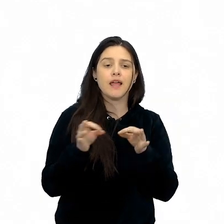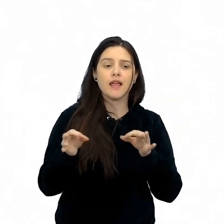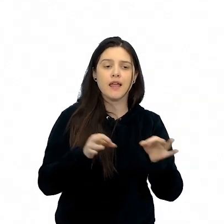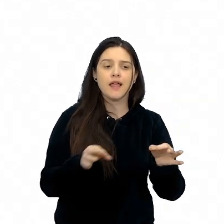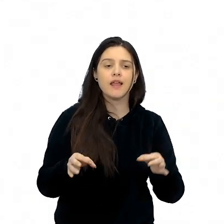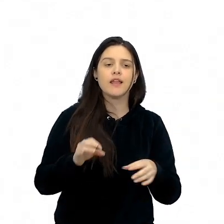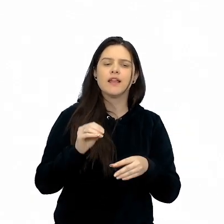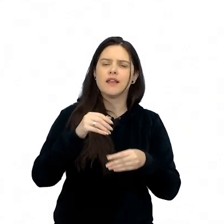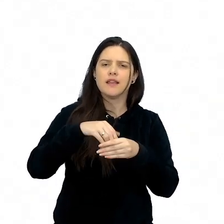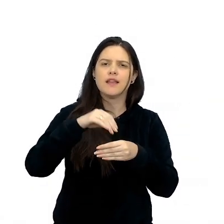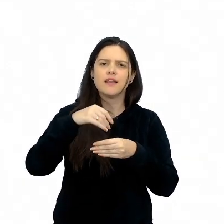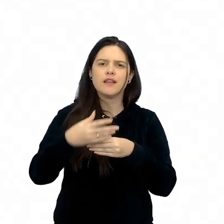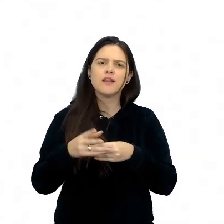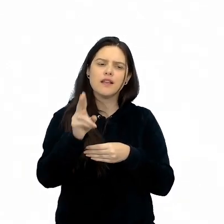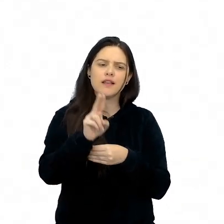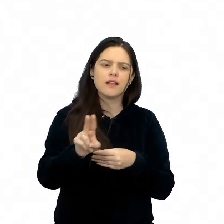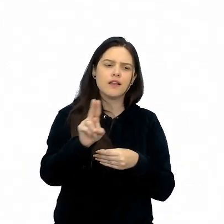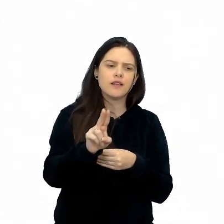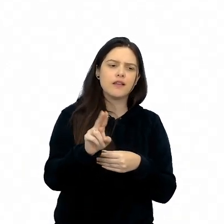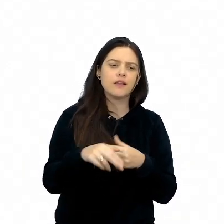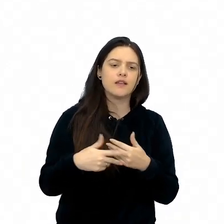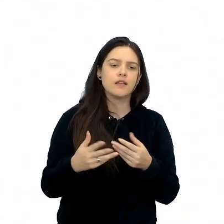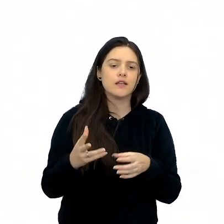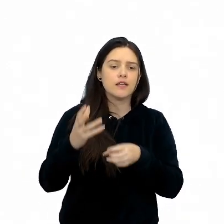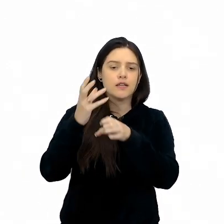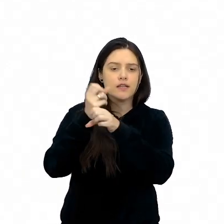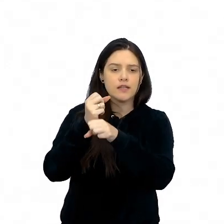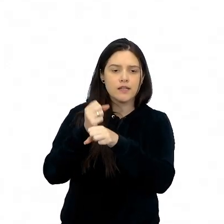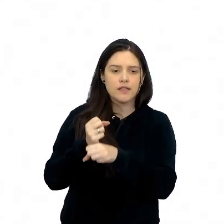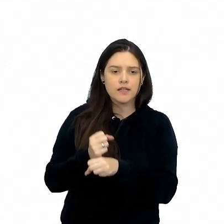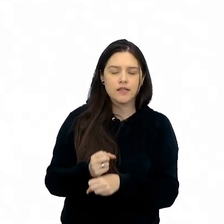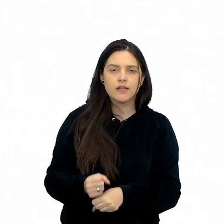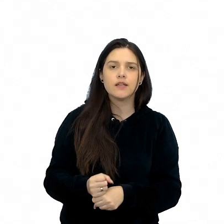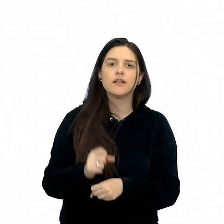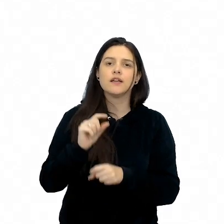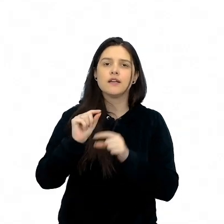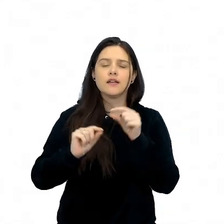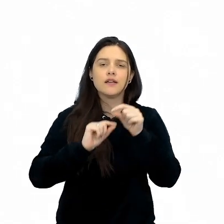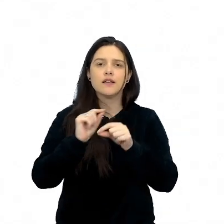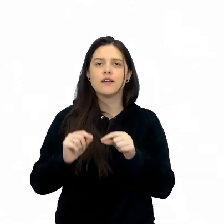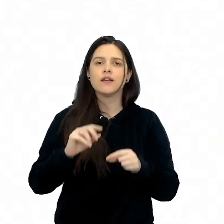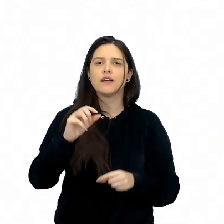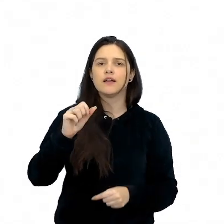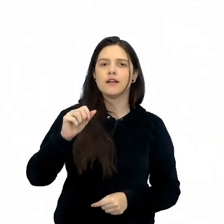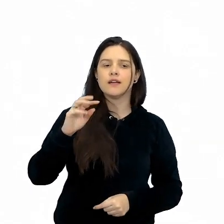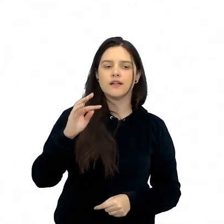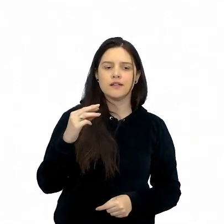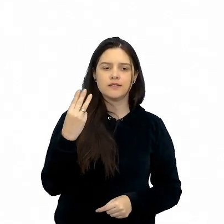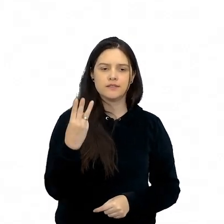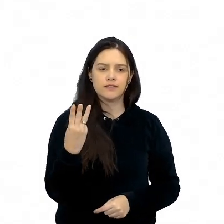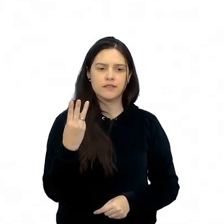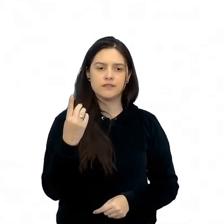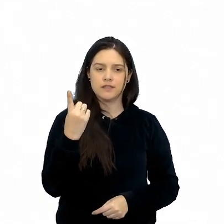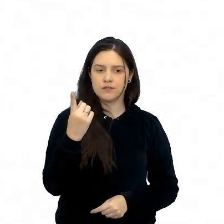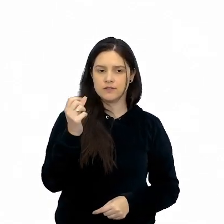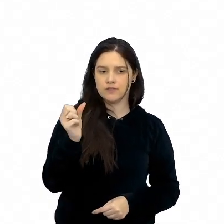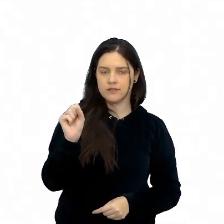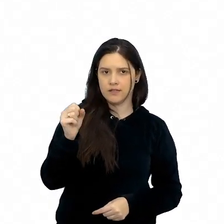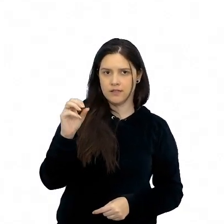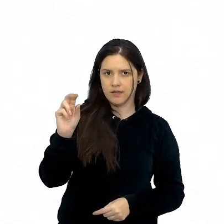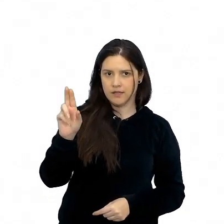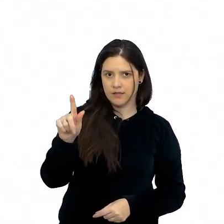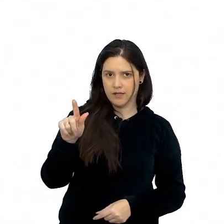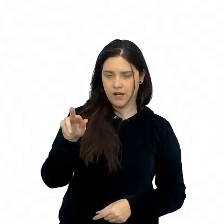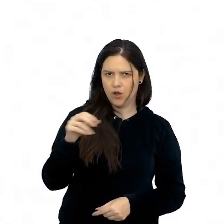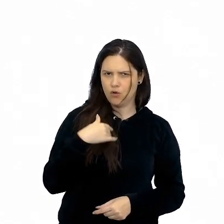em triângulos, usando o fato que a soma dos ângulos internos de qualquer triângulo é igual a 180 graus. Eu vou chamar a atenção